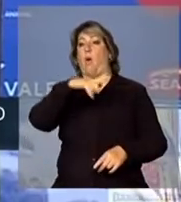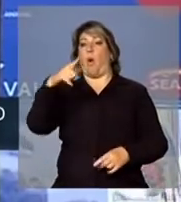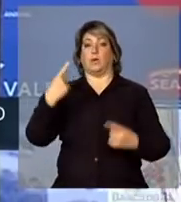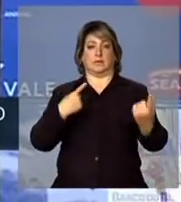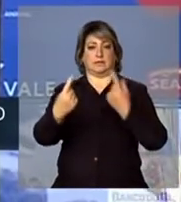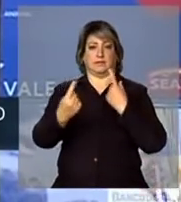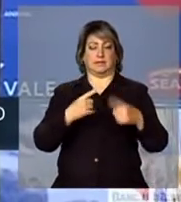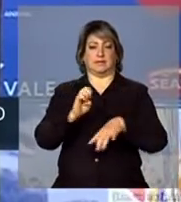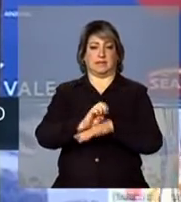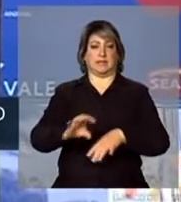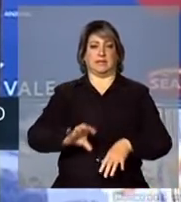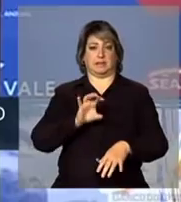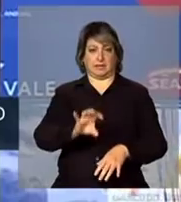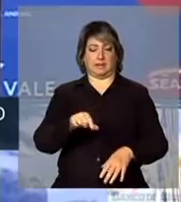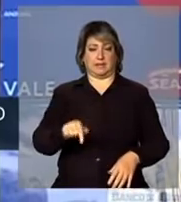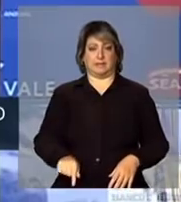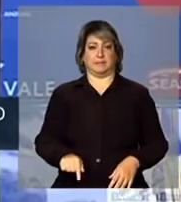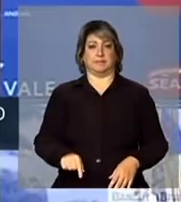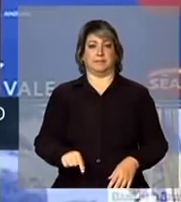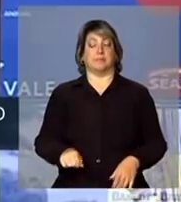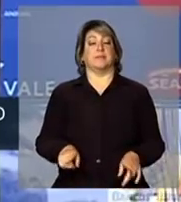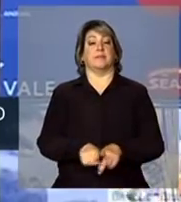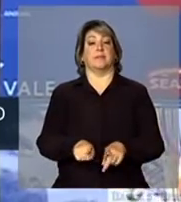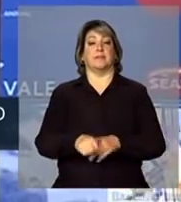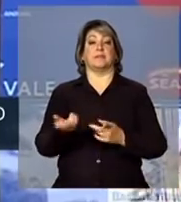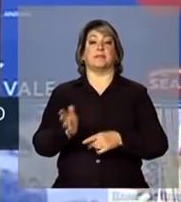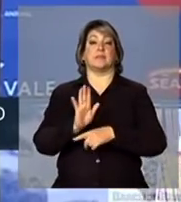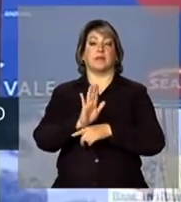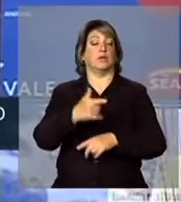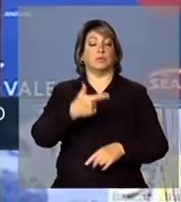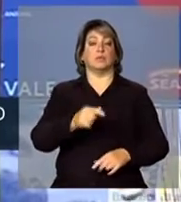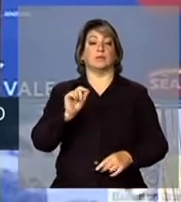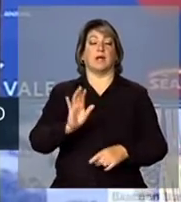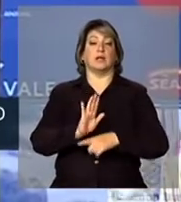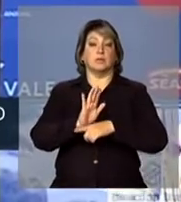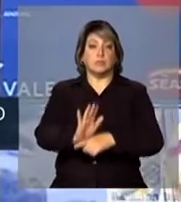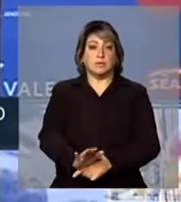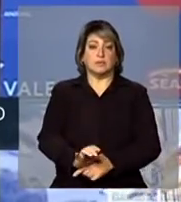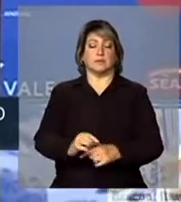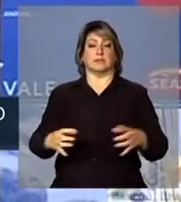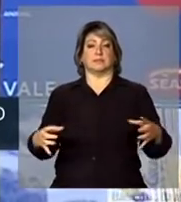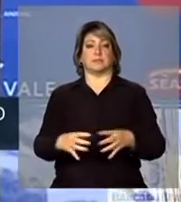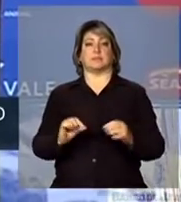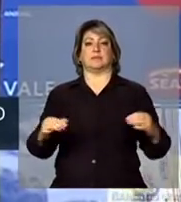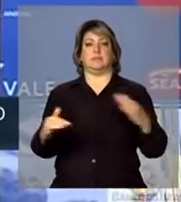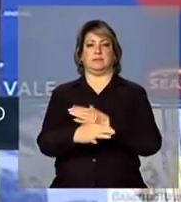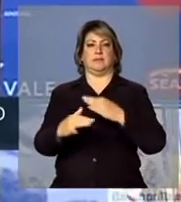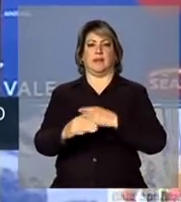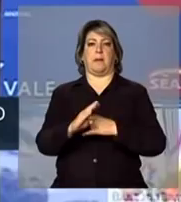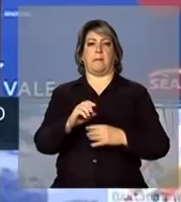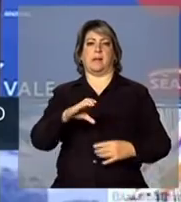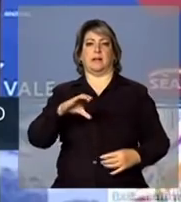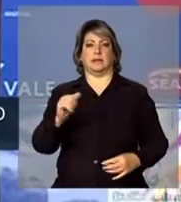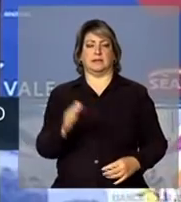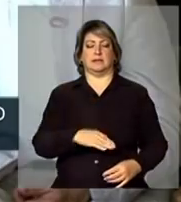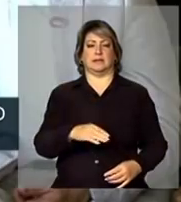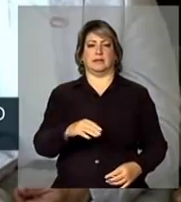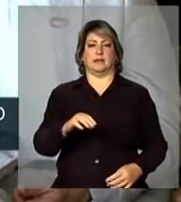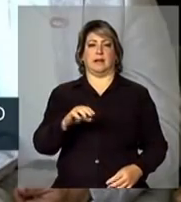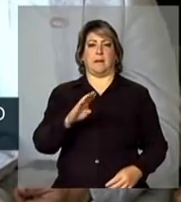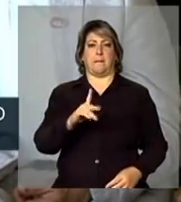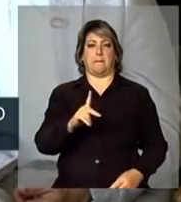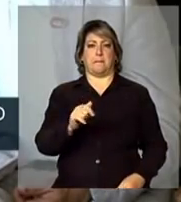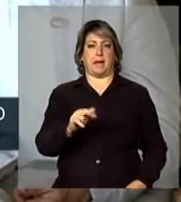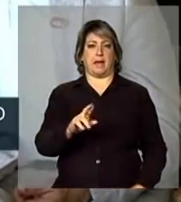estaduais. O segundo, apoiar a implantação da região metropolitana das bacias dos rios Paranaíba